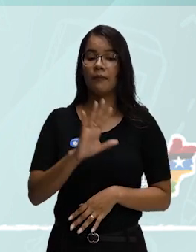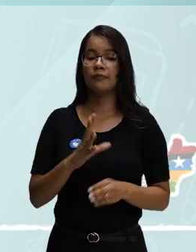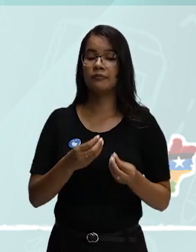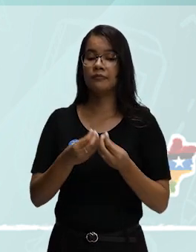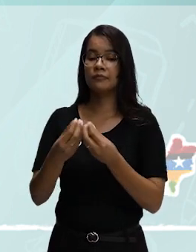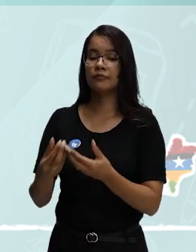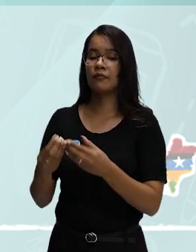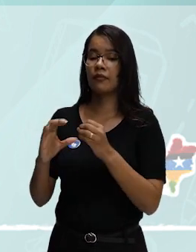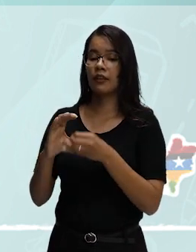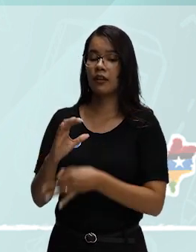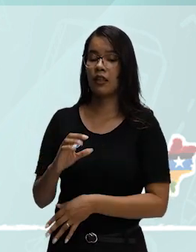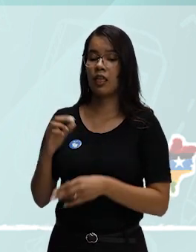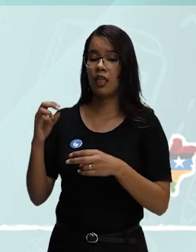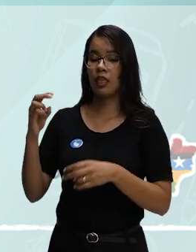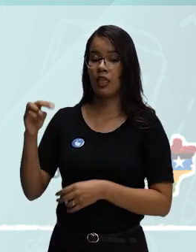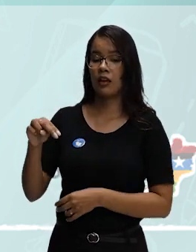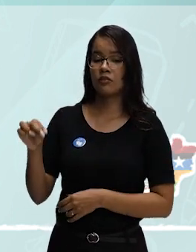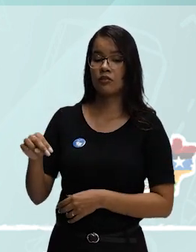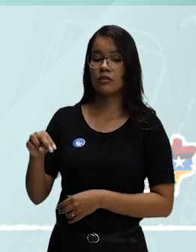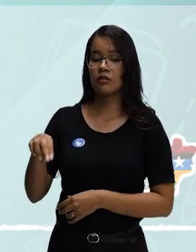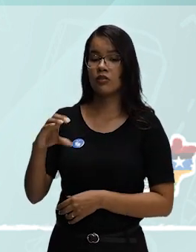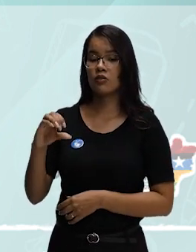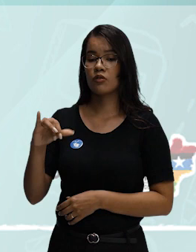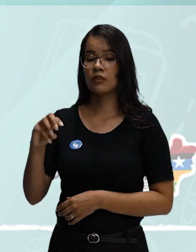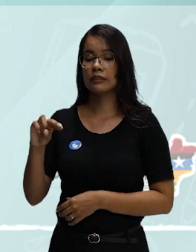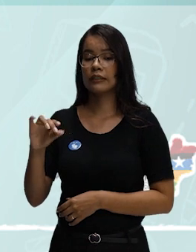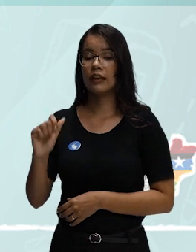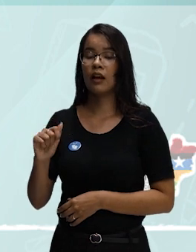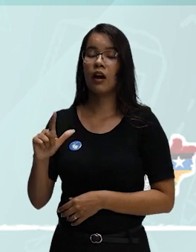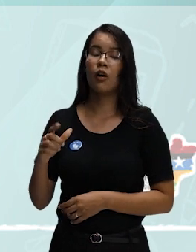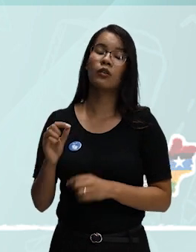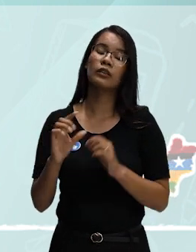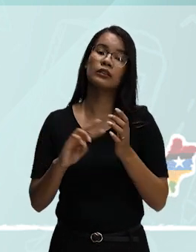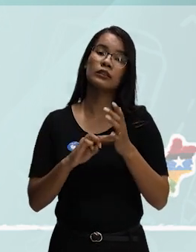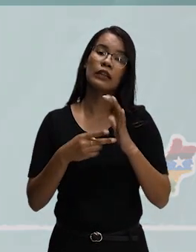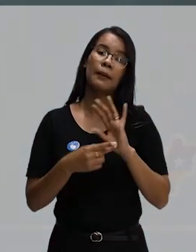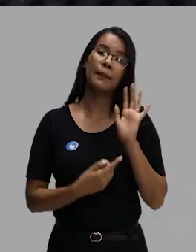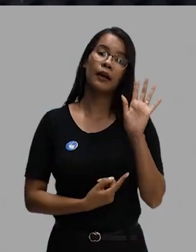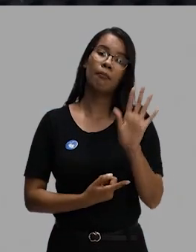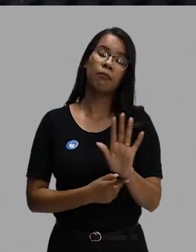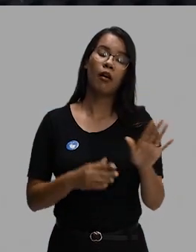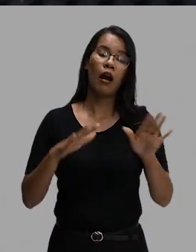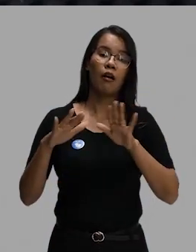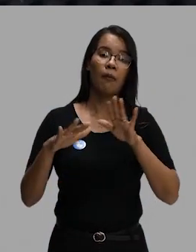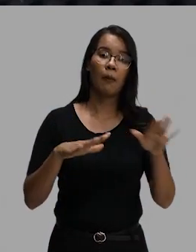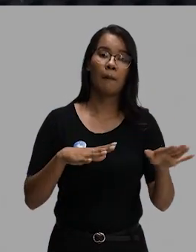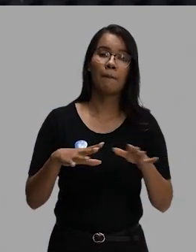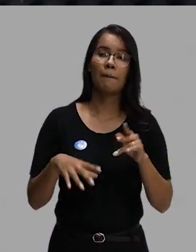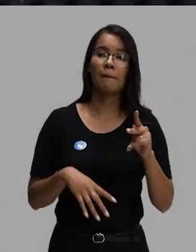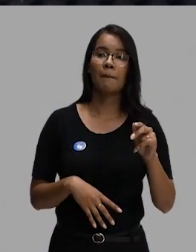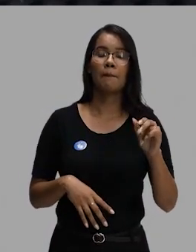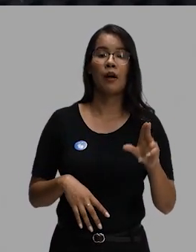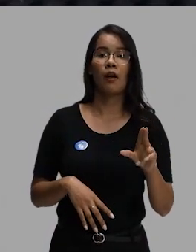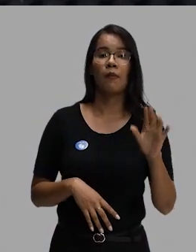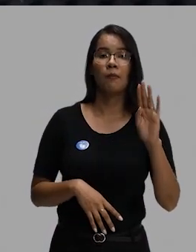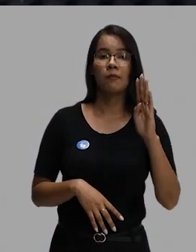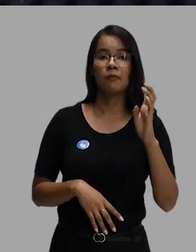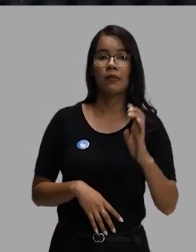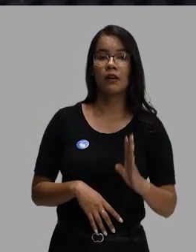caráter nacional. Ou seja, ele apresenta o movimento pau-brasil, é contraposto pelo movimento